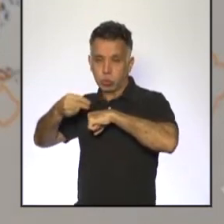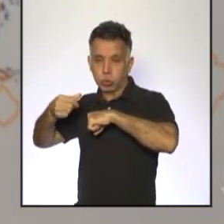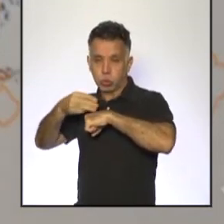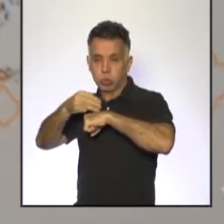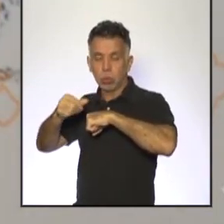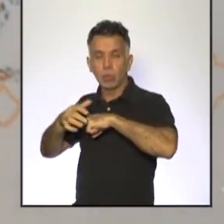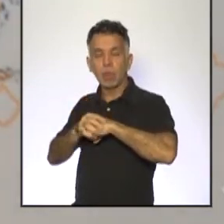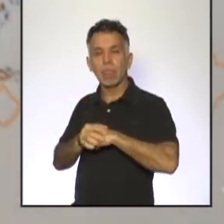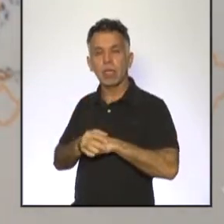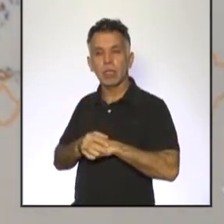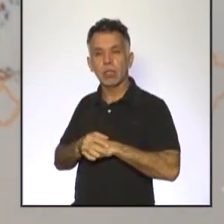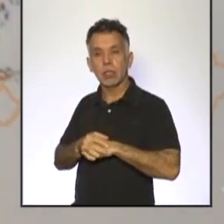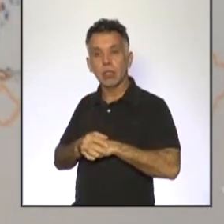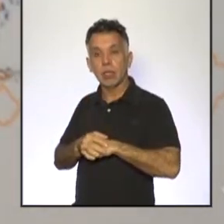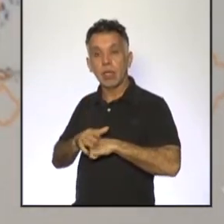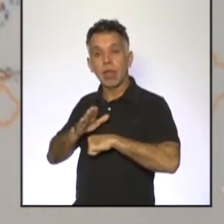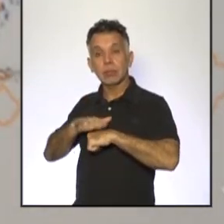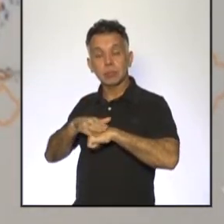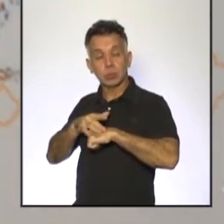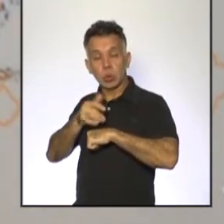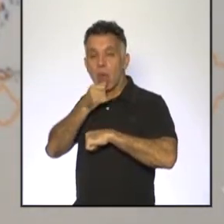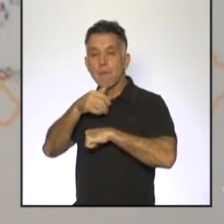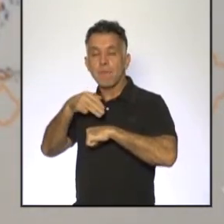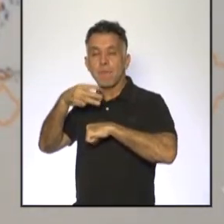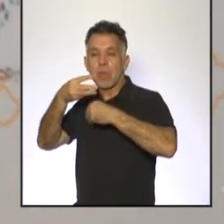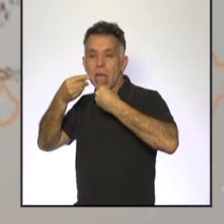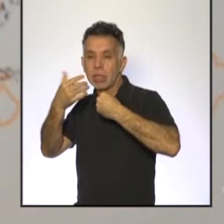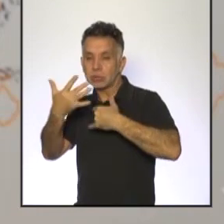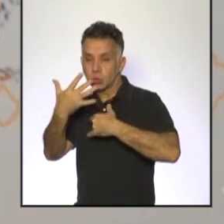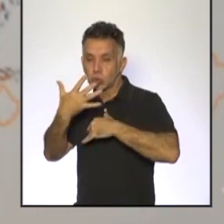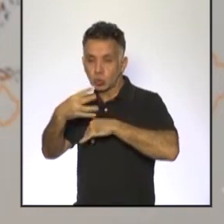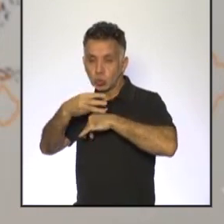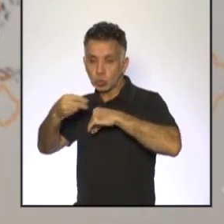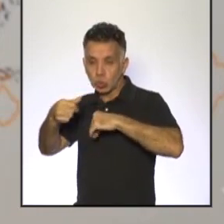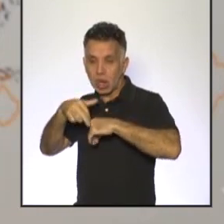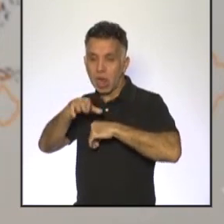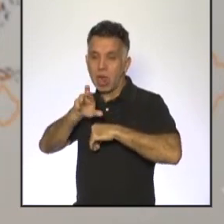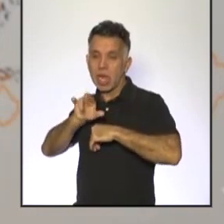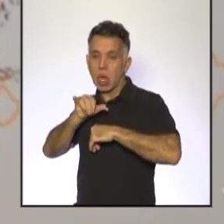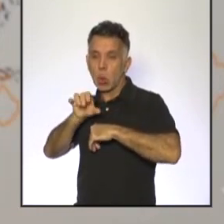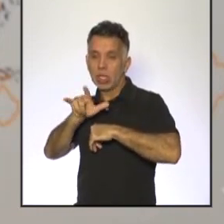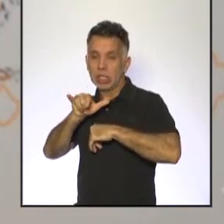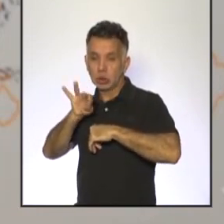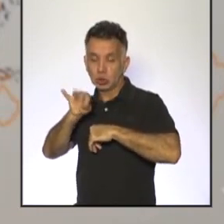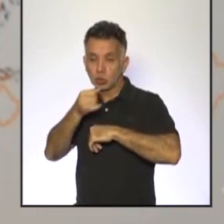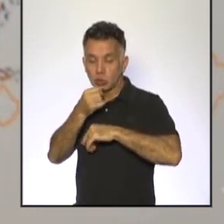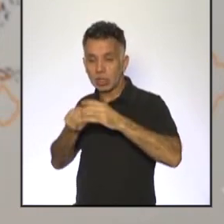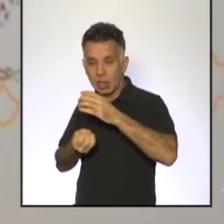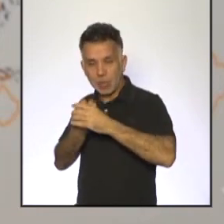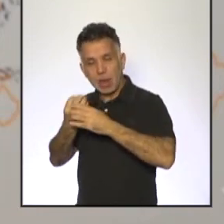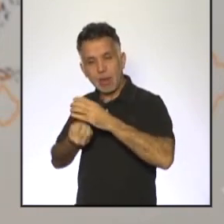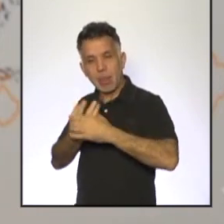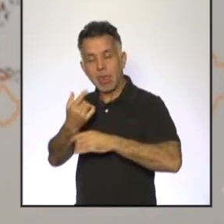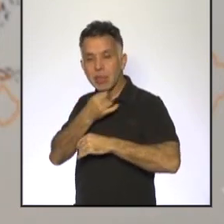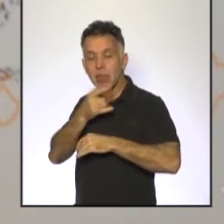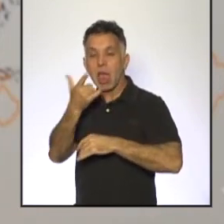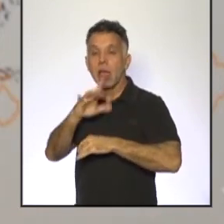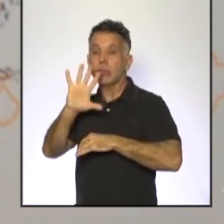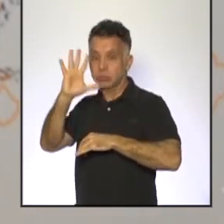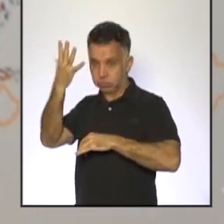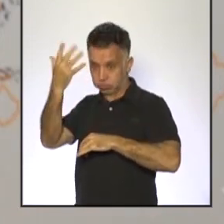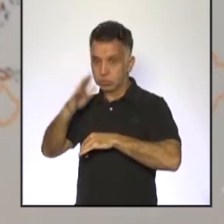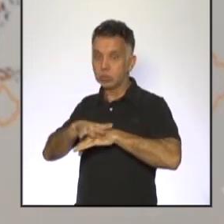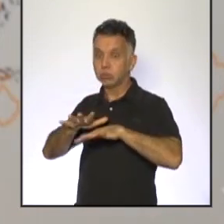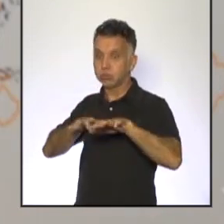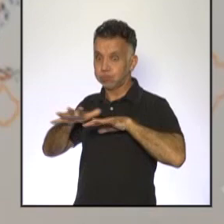magma riolítico também. E aí esse tipo de magma acaba criando erupções